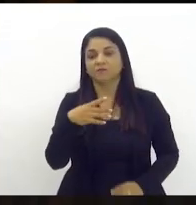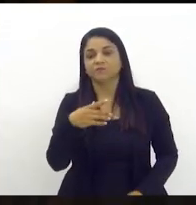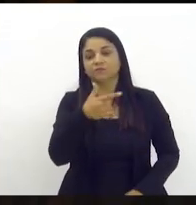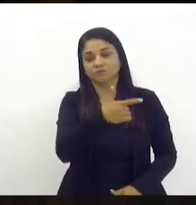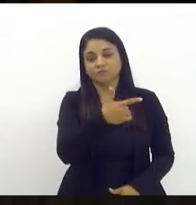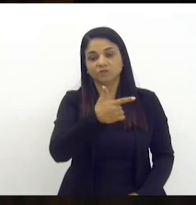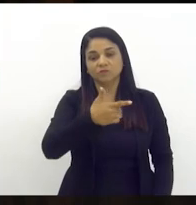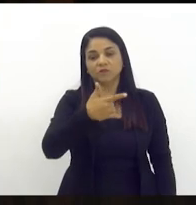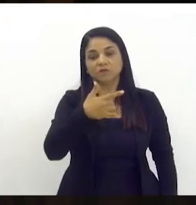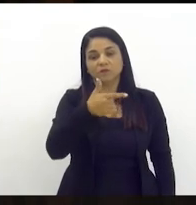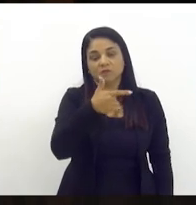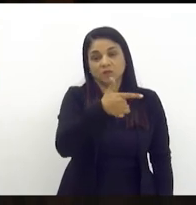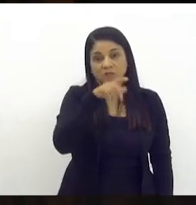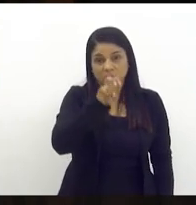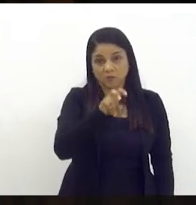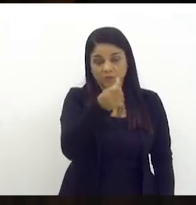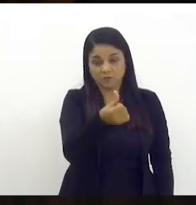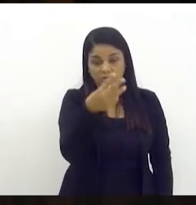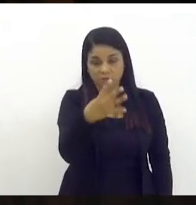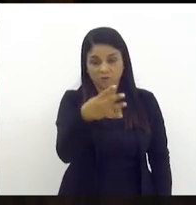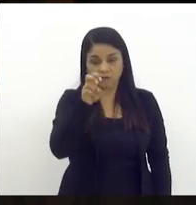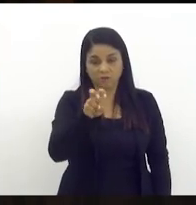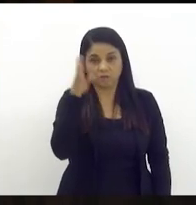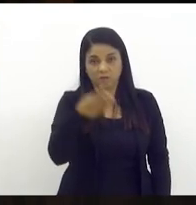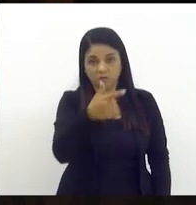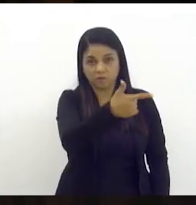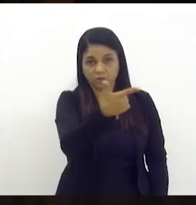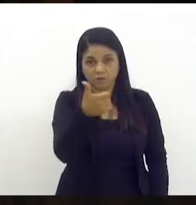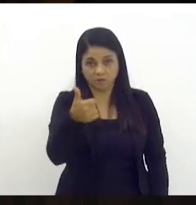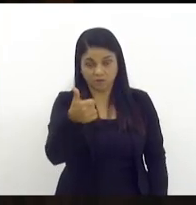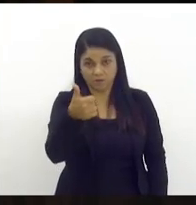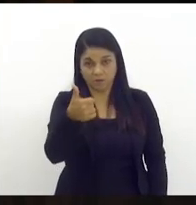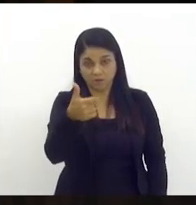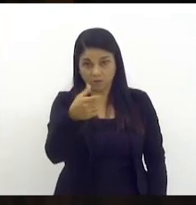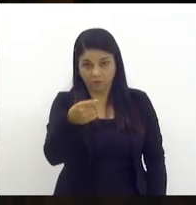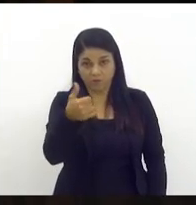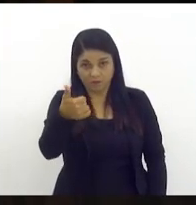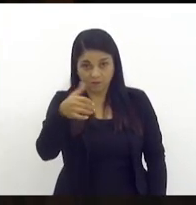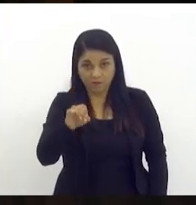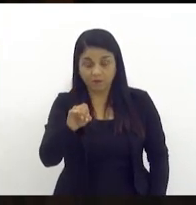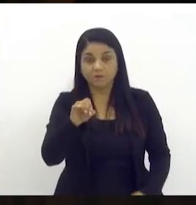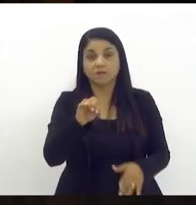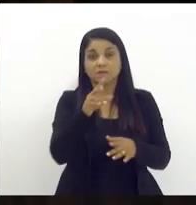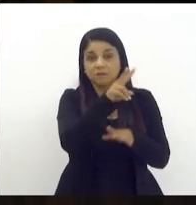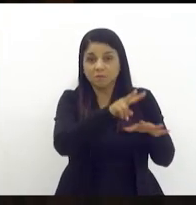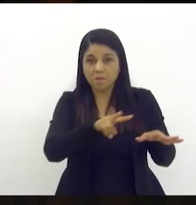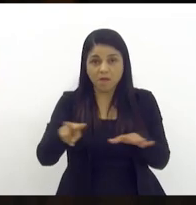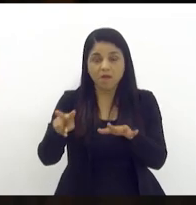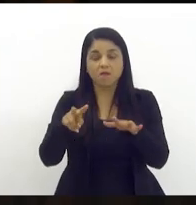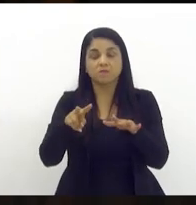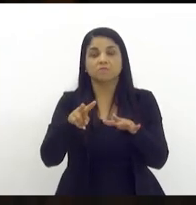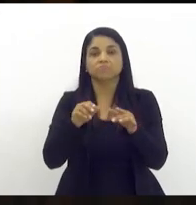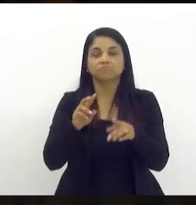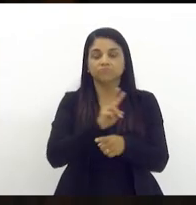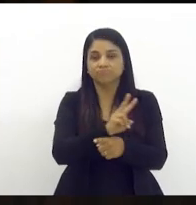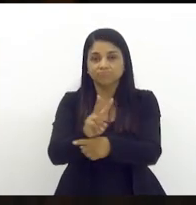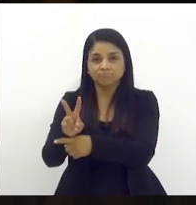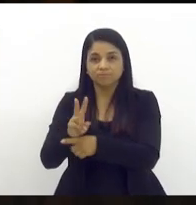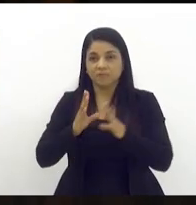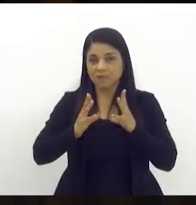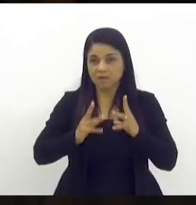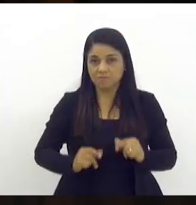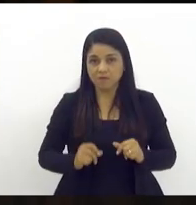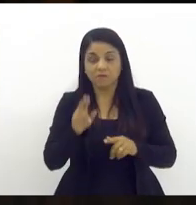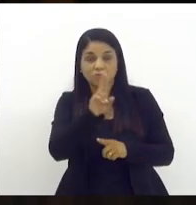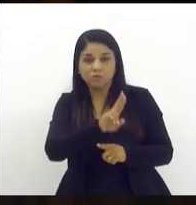incluindo no calendário oficial do Estado do Rio de Janeiro a Semana Estadual de Preservação, Conservação, Limpeza e